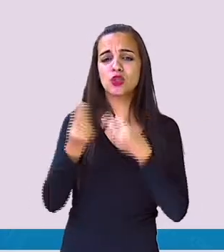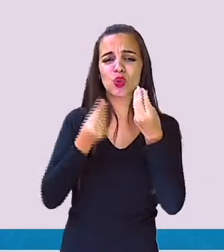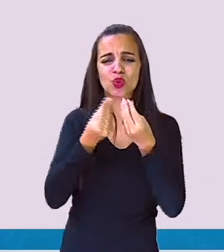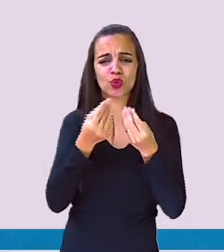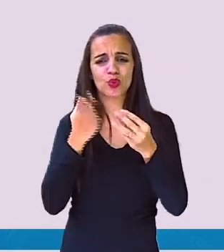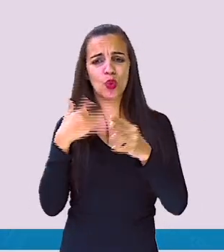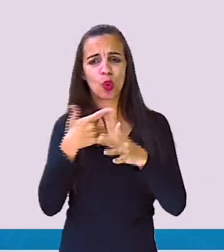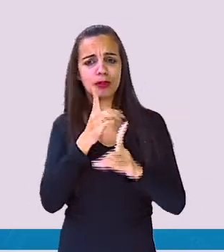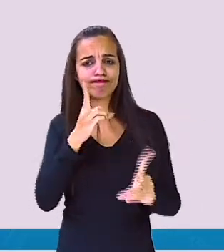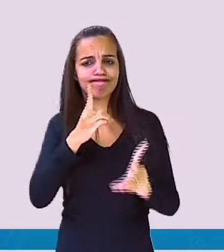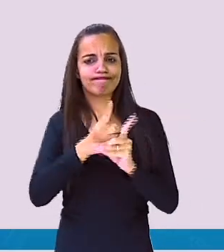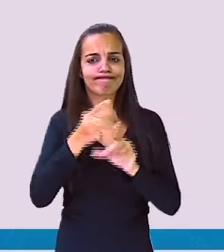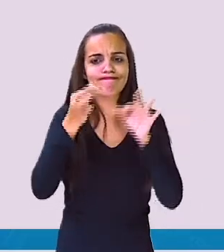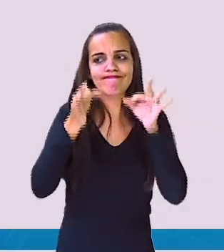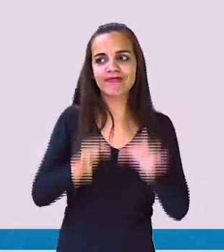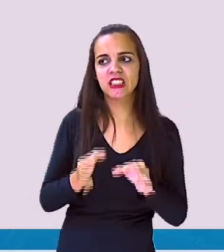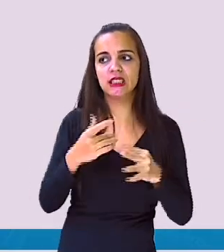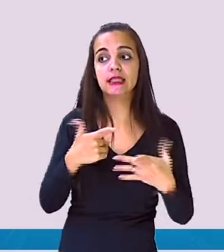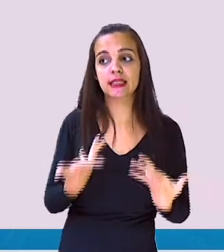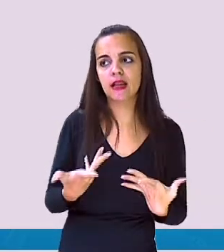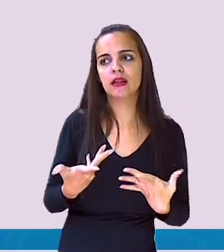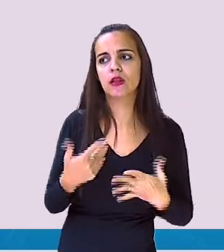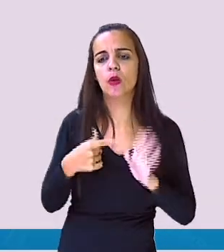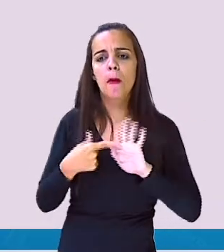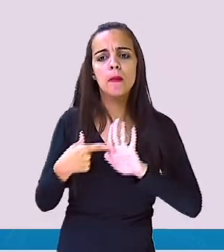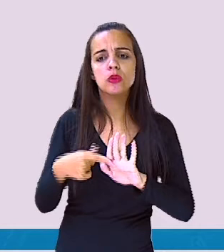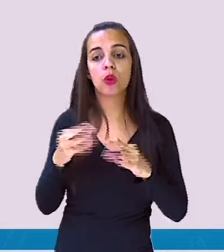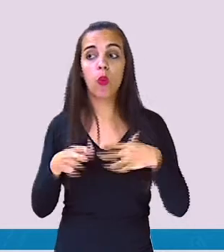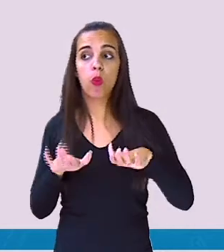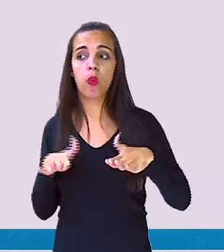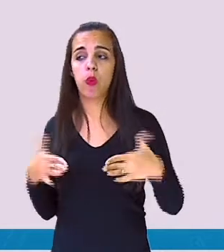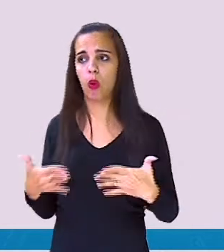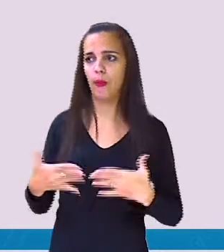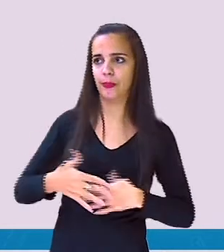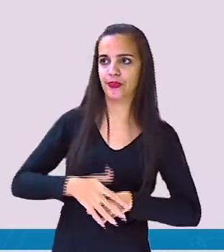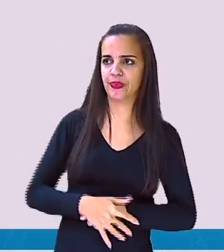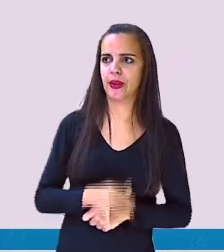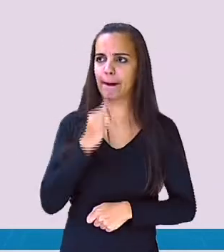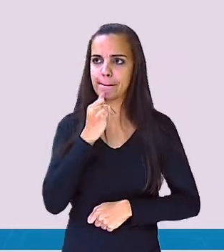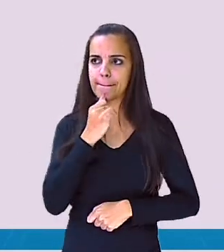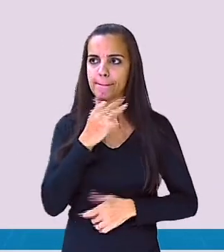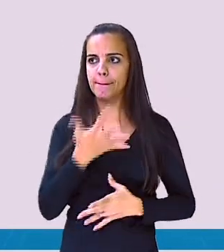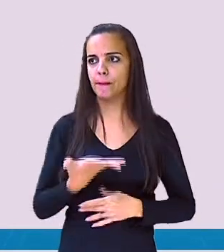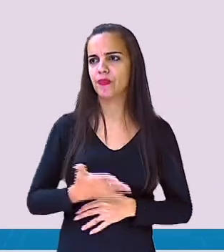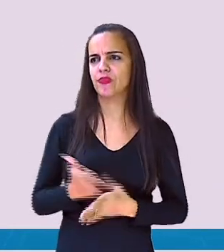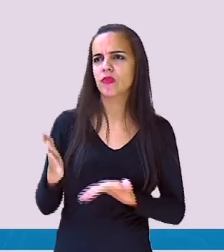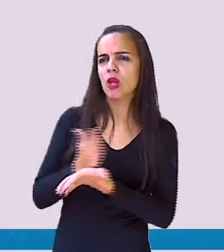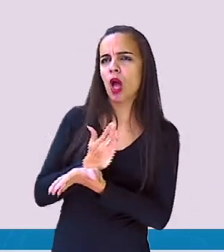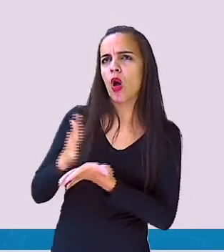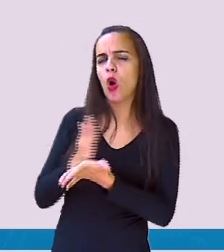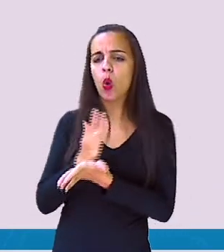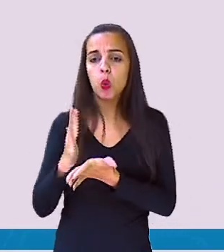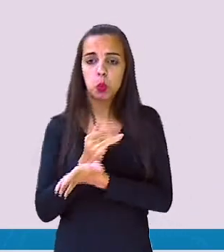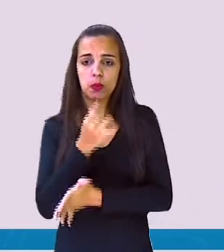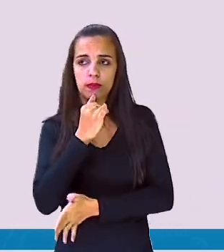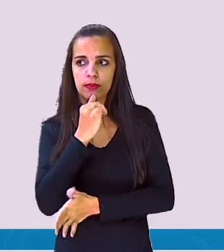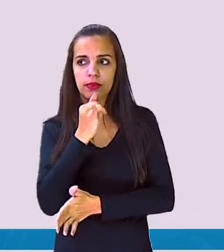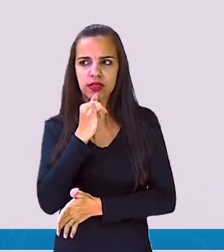determinar quem praticou a ação. Certo? Lá na frente eu trouxe alguns exemplos para